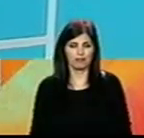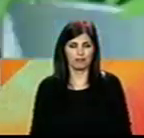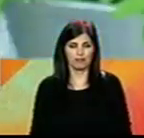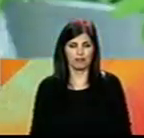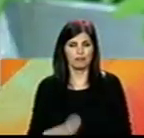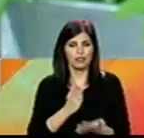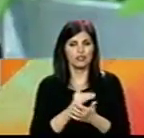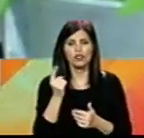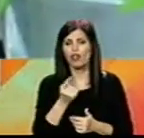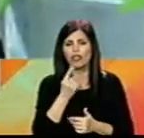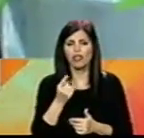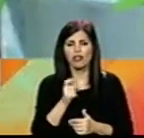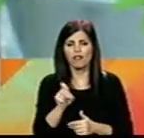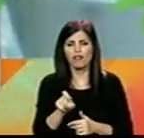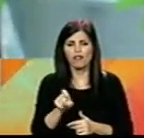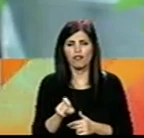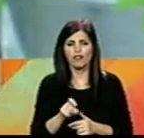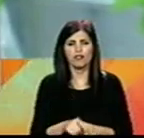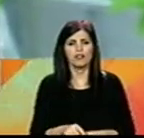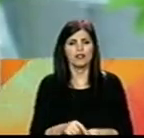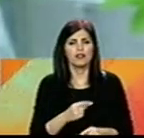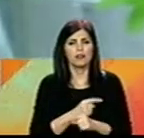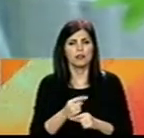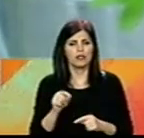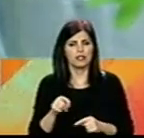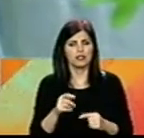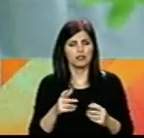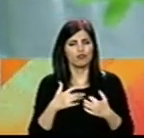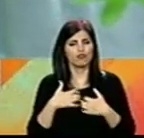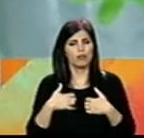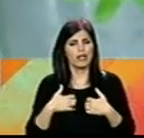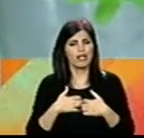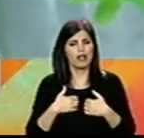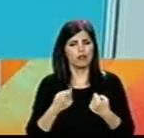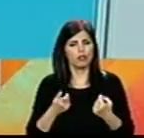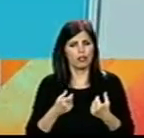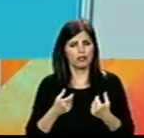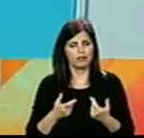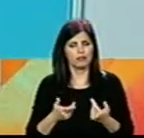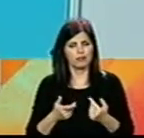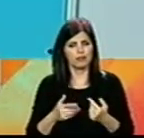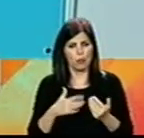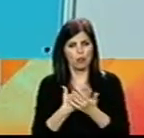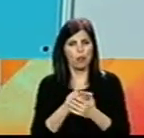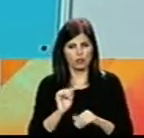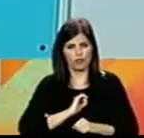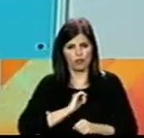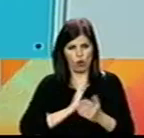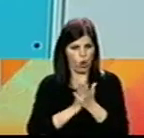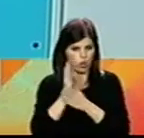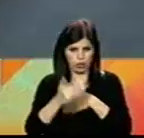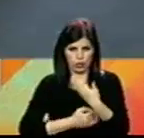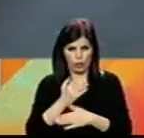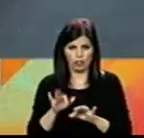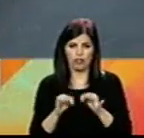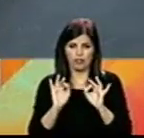Só um bocadinho, como disse, só vamos passar. Porque isto acaba por ser um bocadinho bacalhau também cozinhado. Eu proponho assim, que continuem até